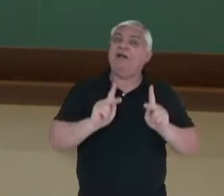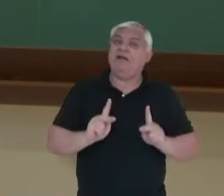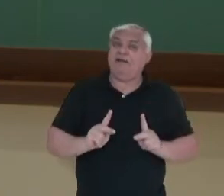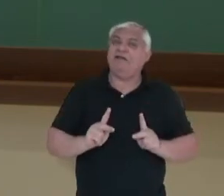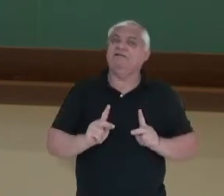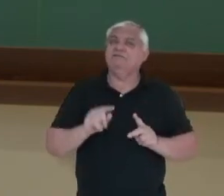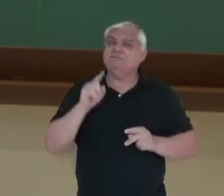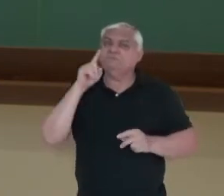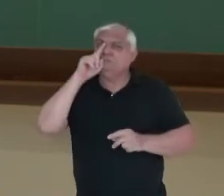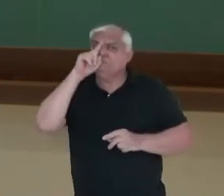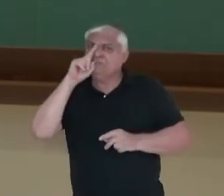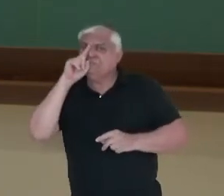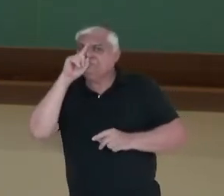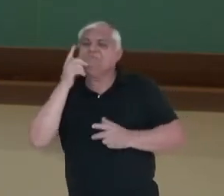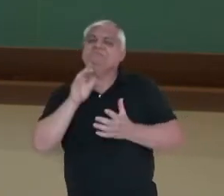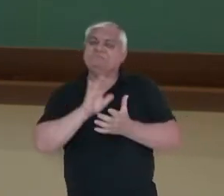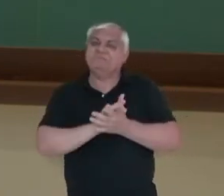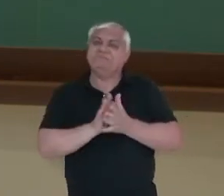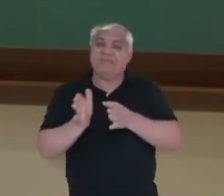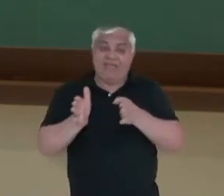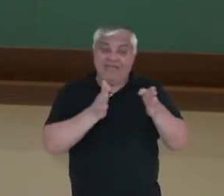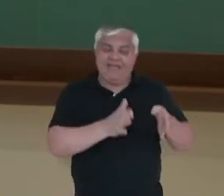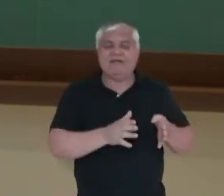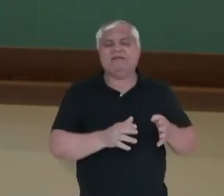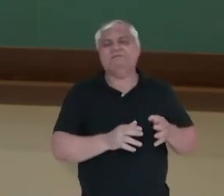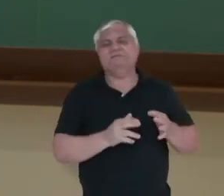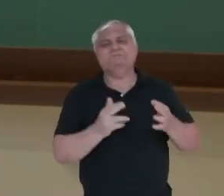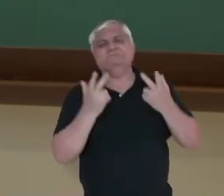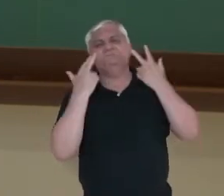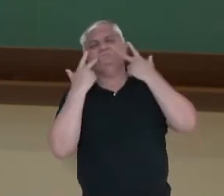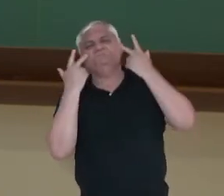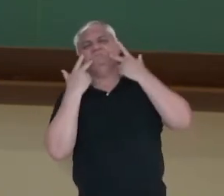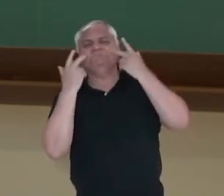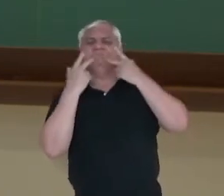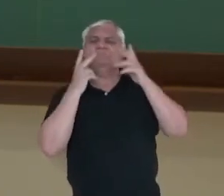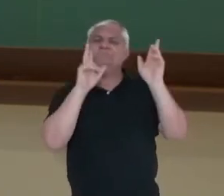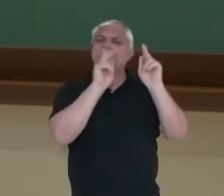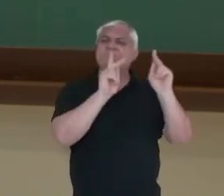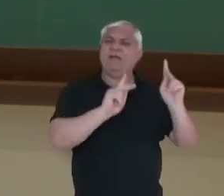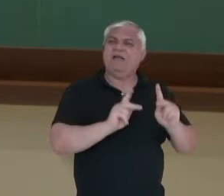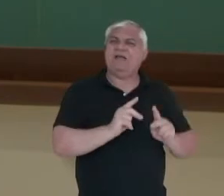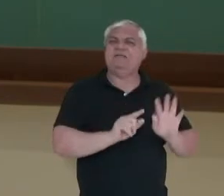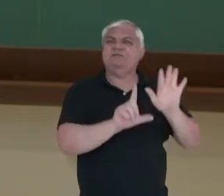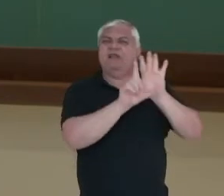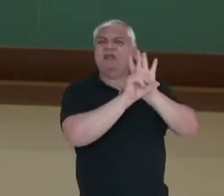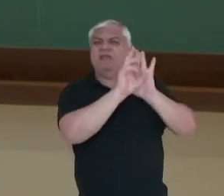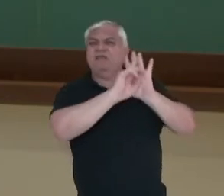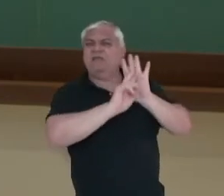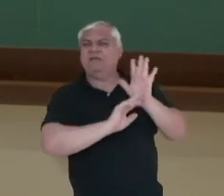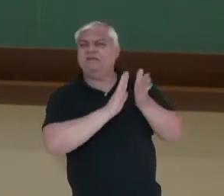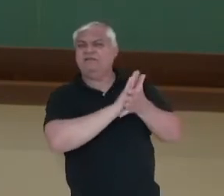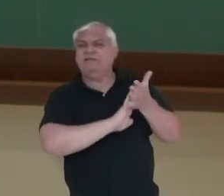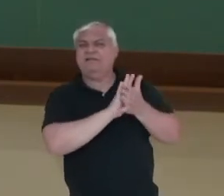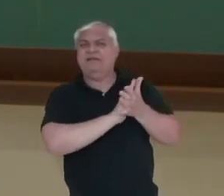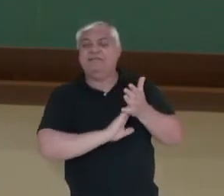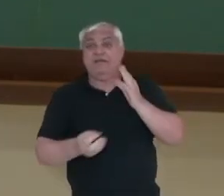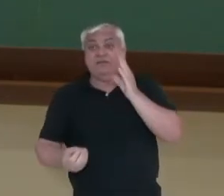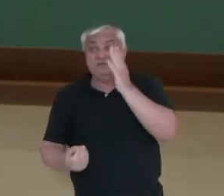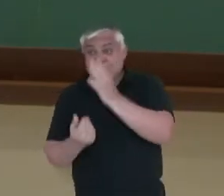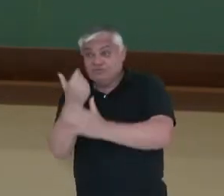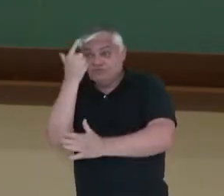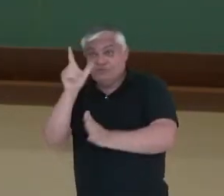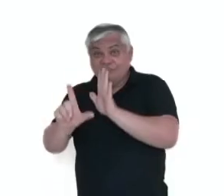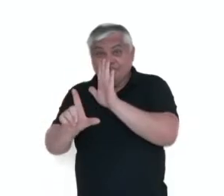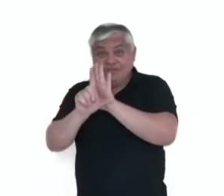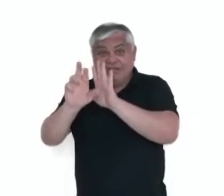os homens viviam antes da criação do Estado, antes da criação das regras, né? Ele vai